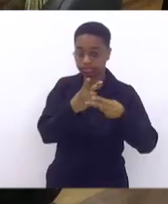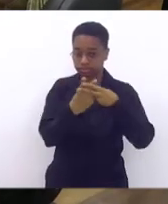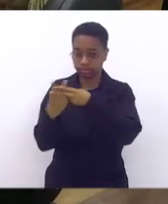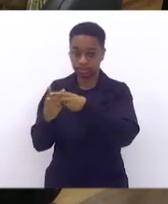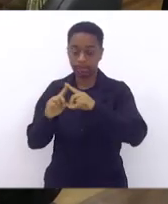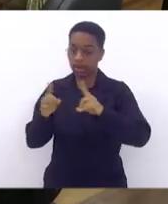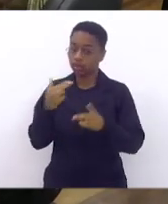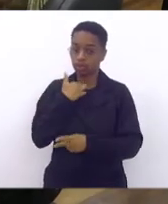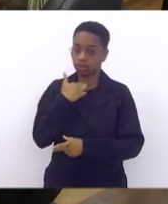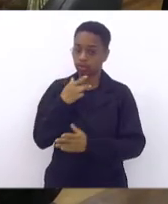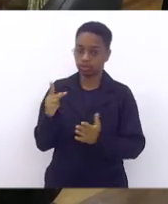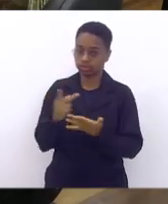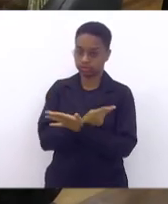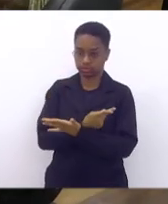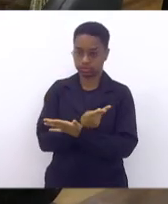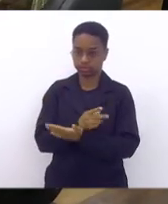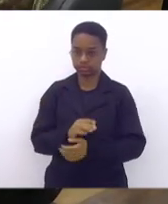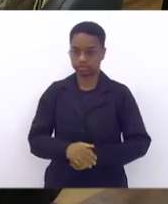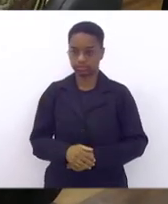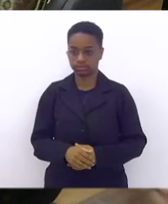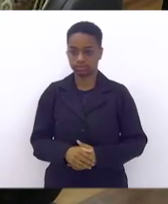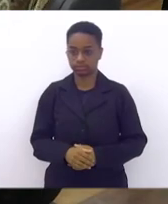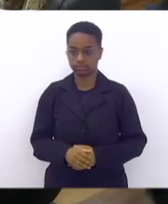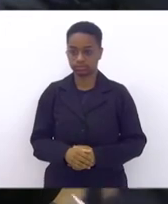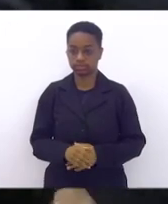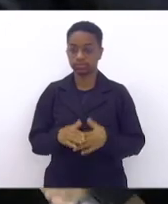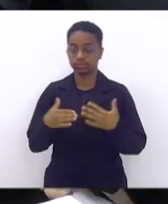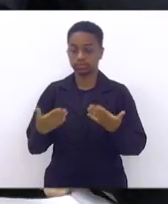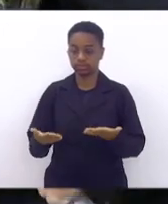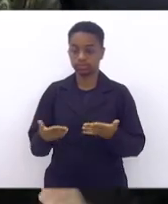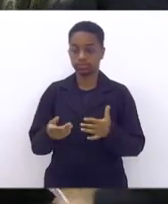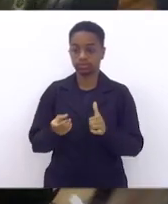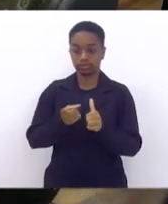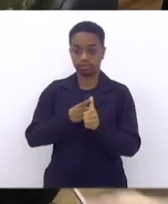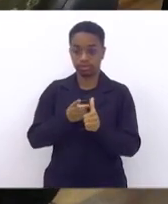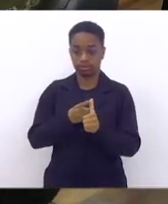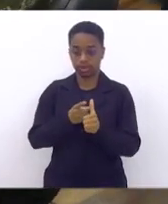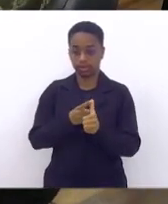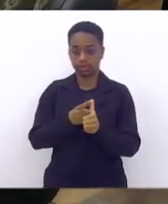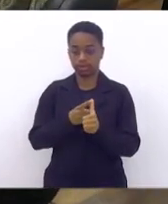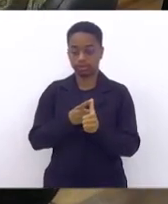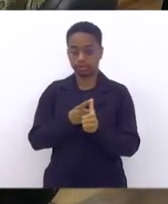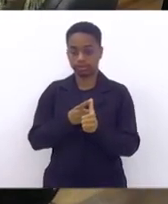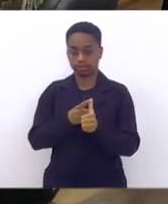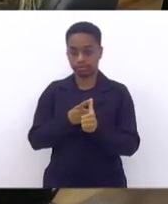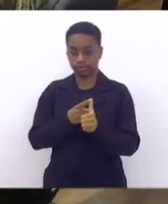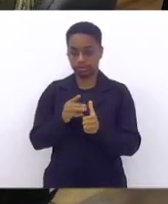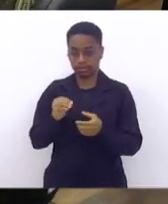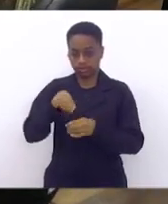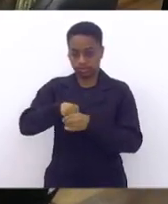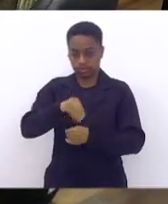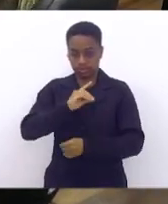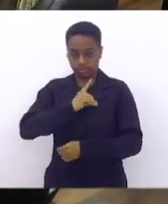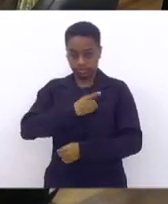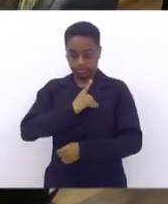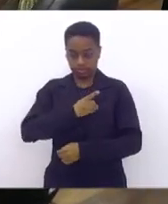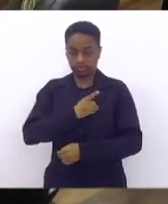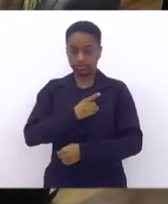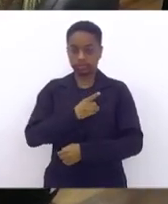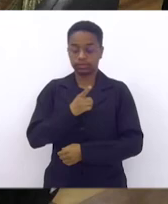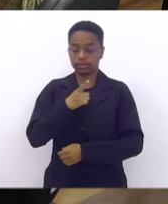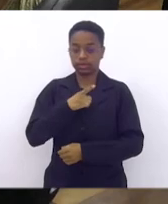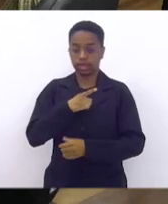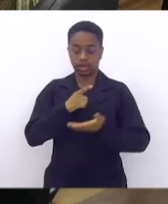não pode deixar acontecer. Então, um primeiro ponto. É, na delegacia, nós temos álbum